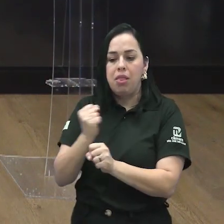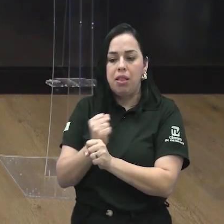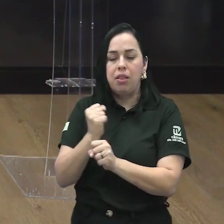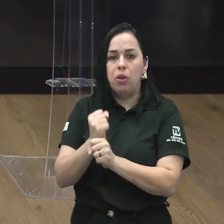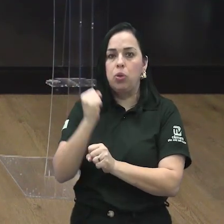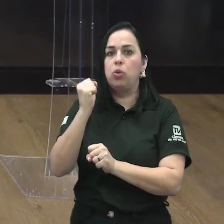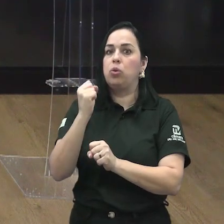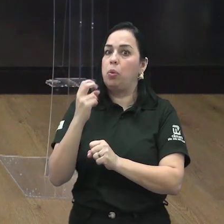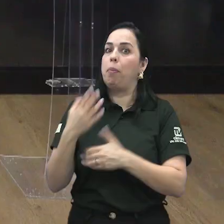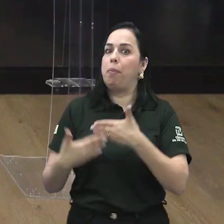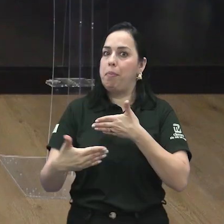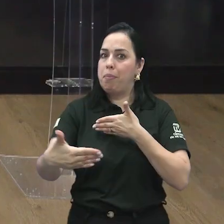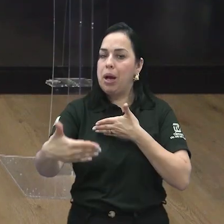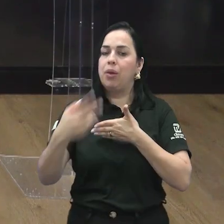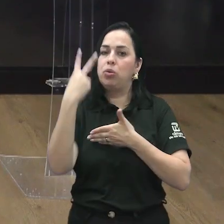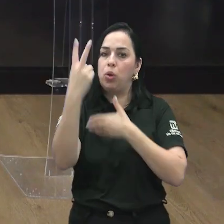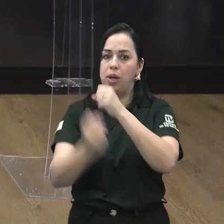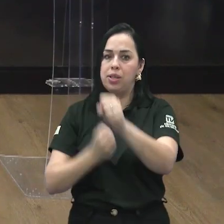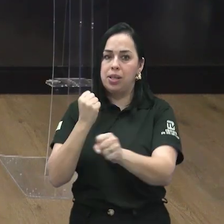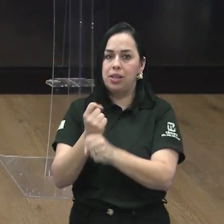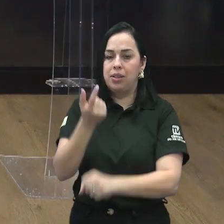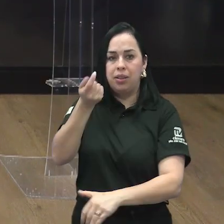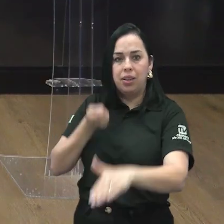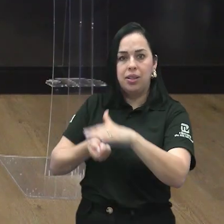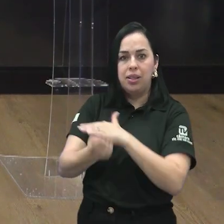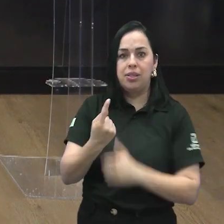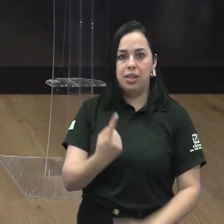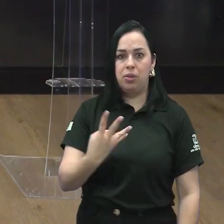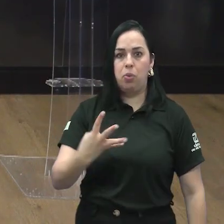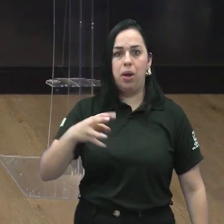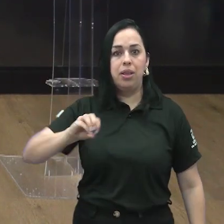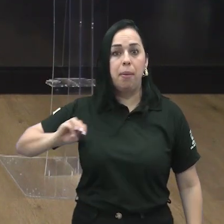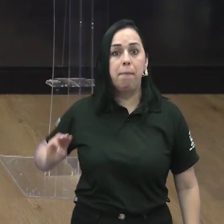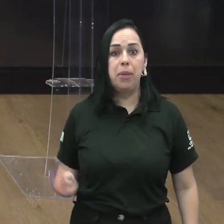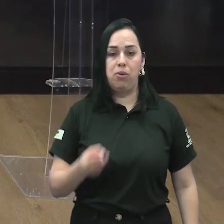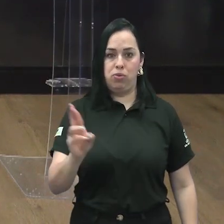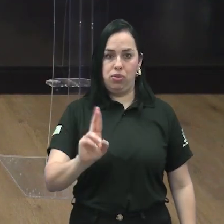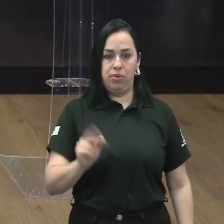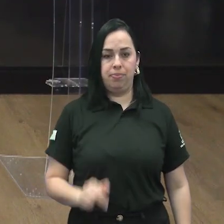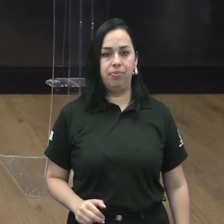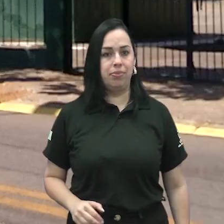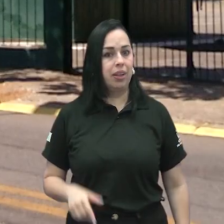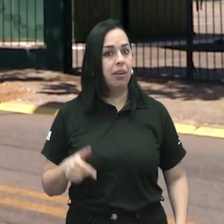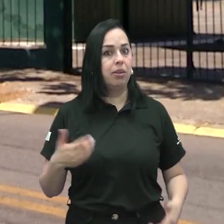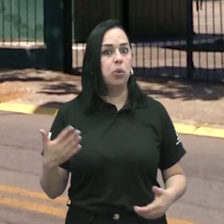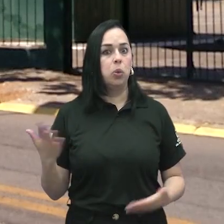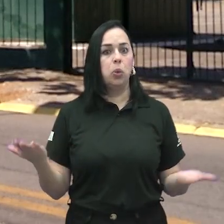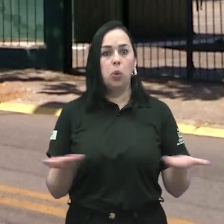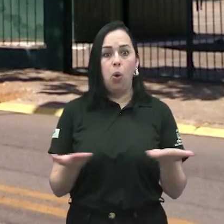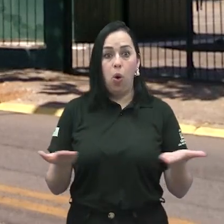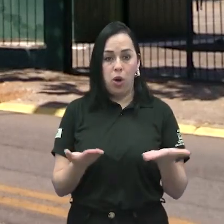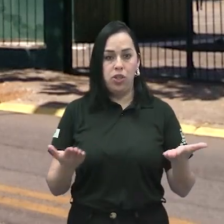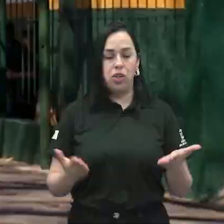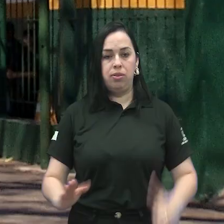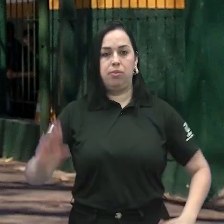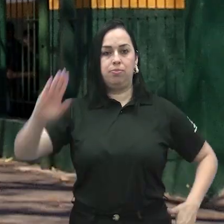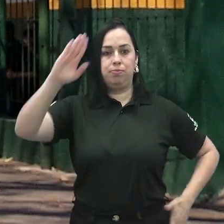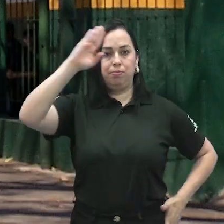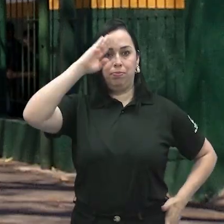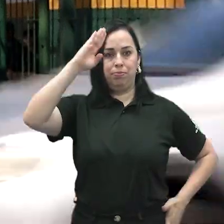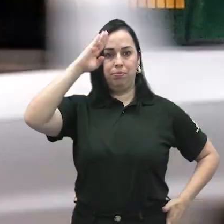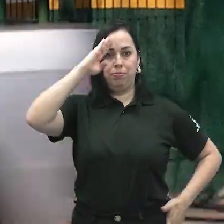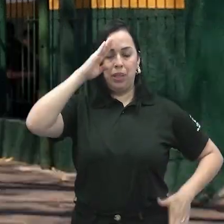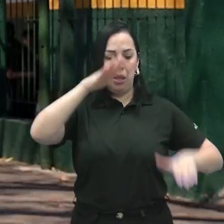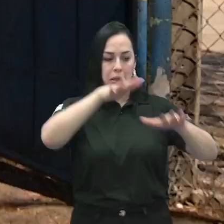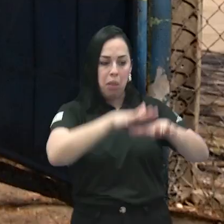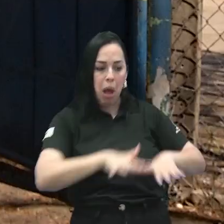que deve ser entregue em 2 anos, terá investimento de R$140 milhões. Em breve, o local onde hoje fica o